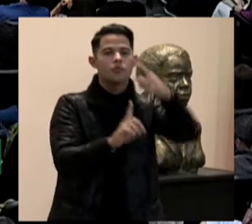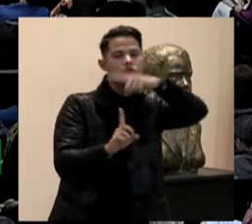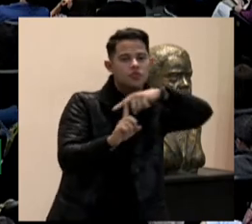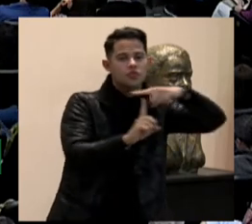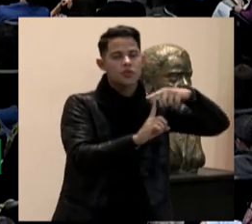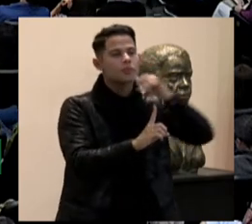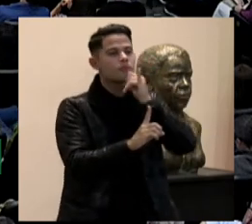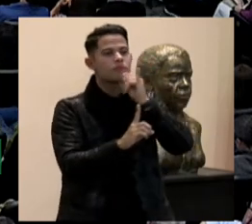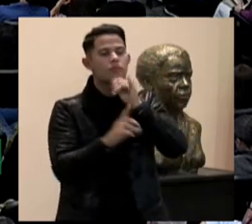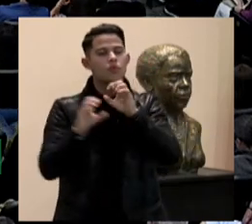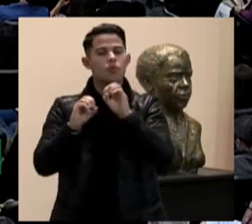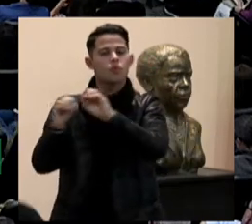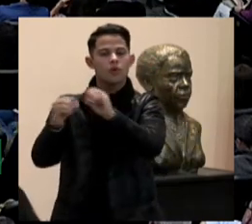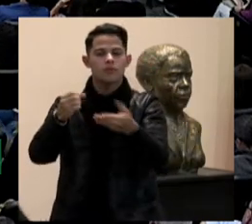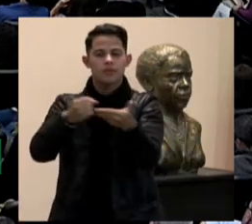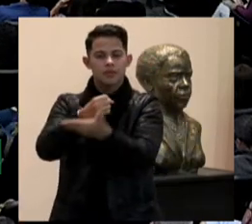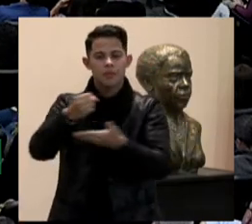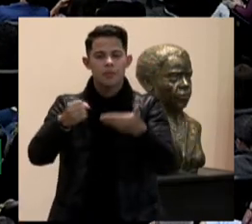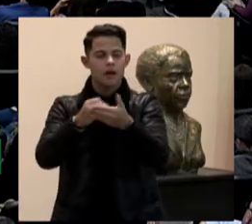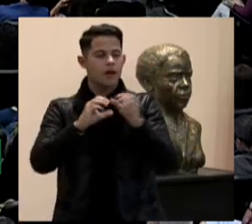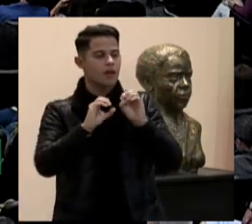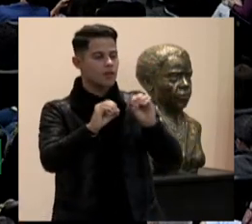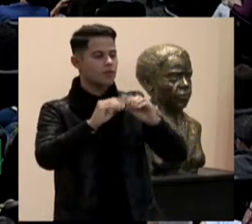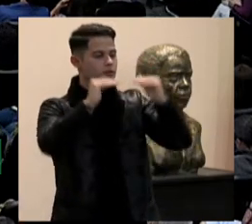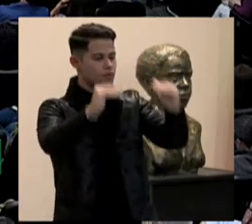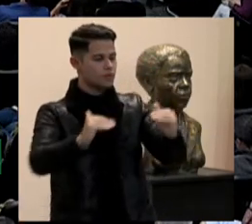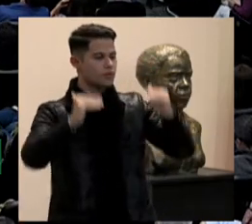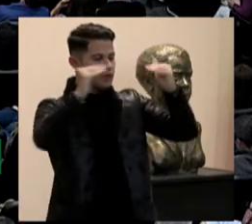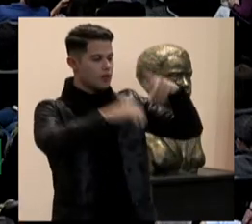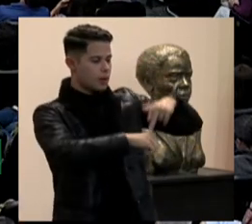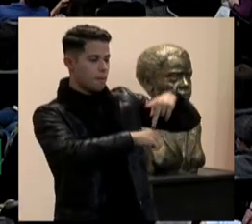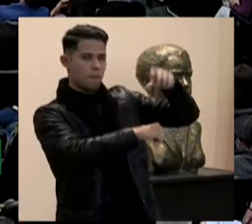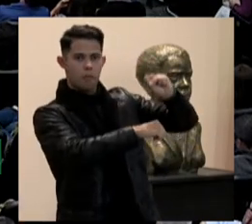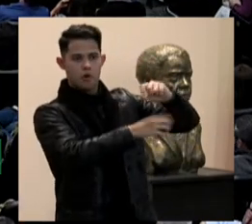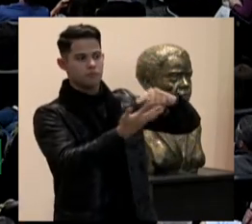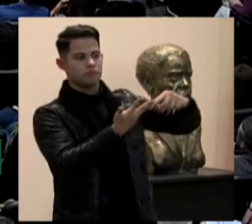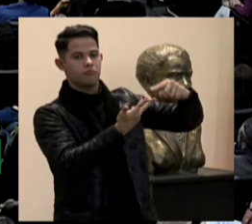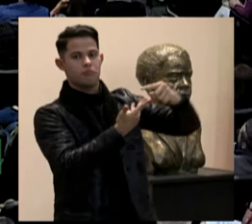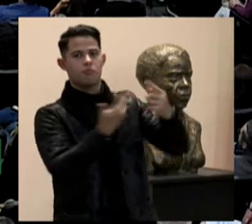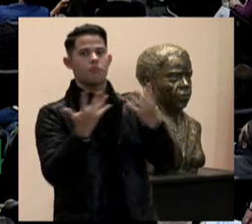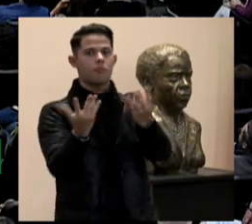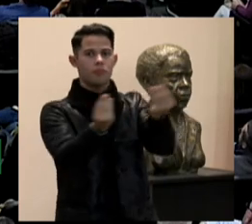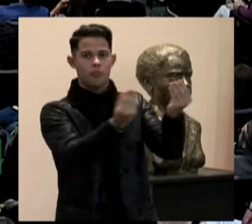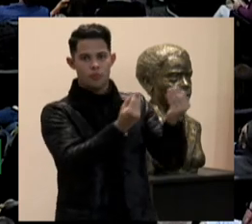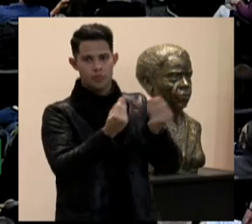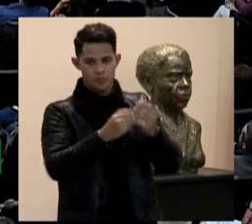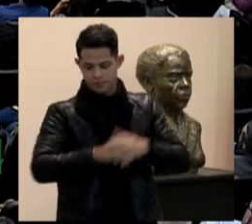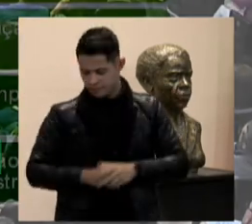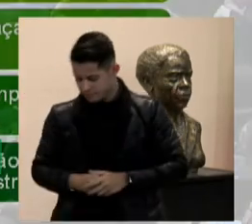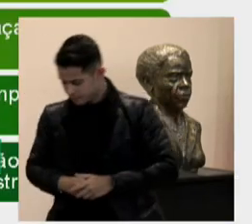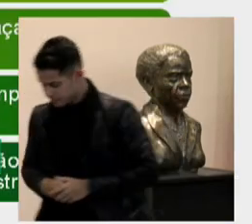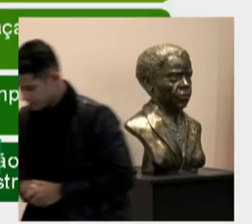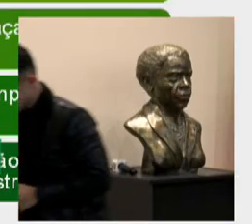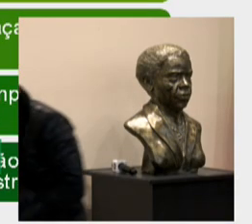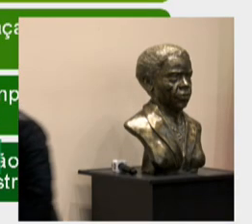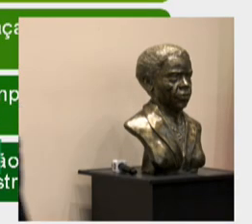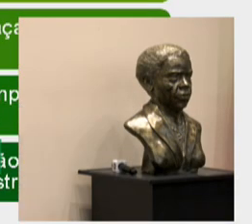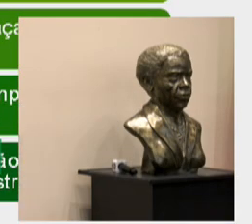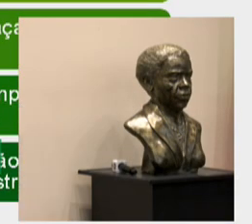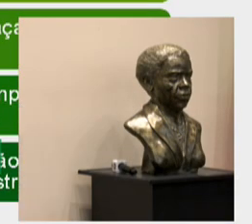aparece no ensino superior, na pós-graduação e tudo mais. Um outro aspecto muito importante